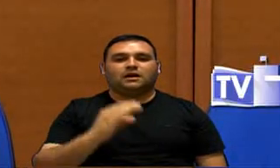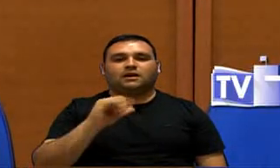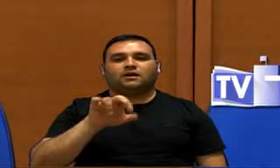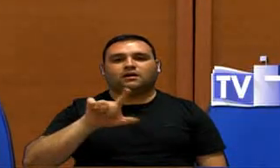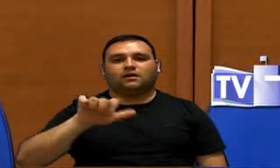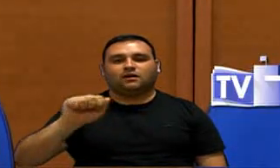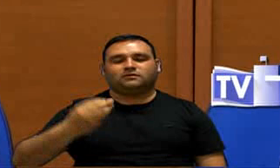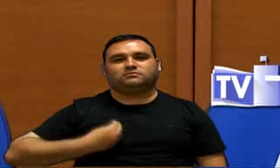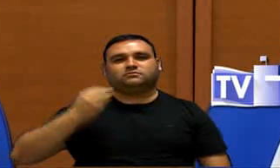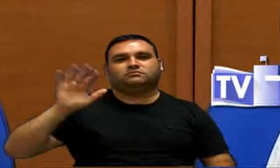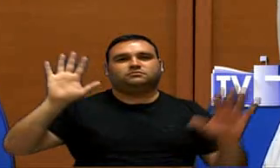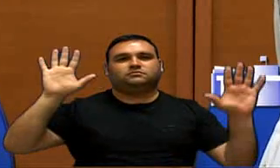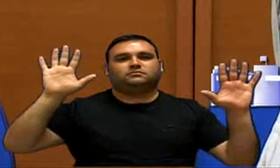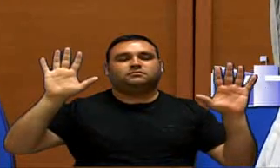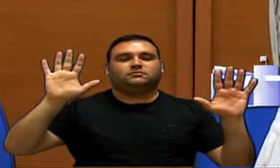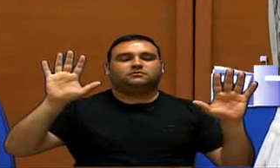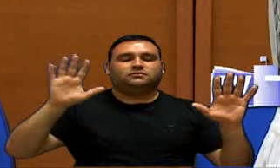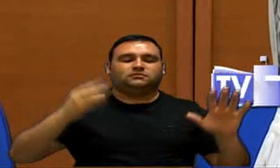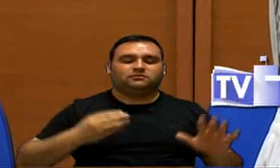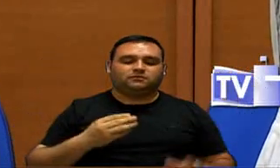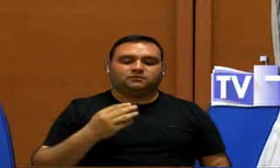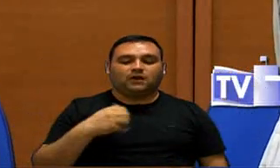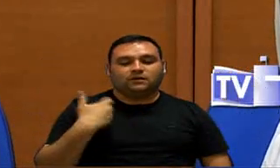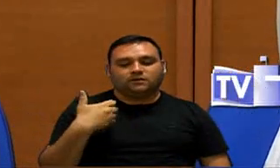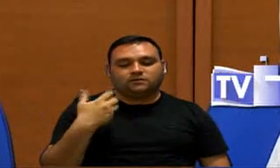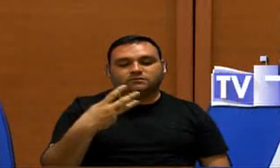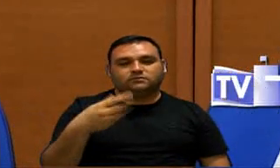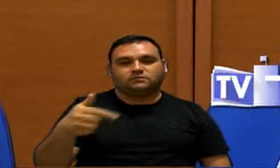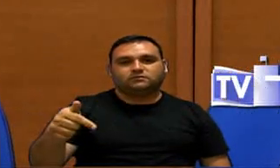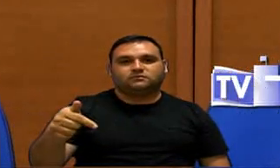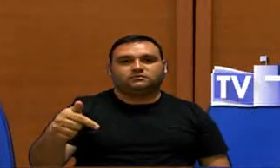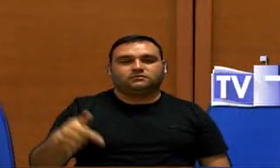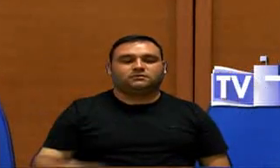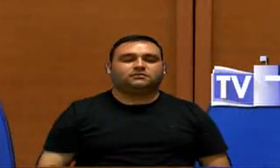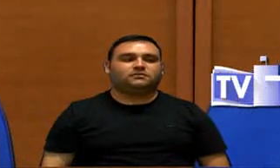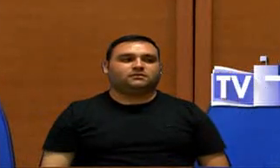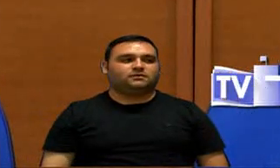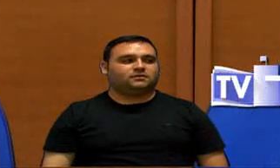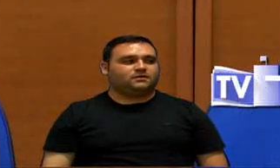Carla. Presente. 37 anos.